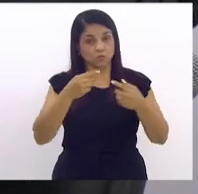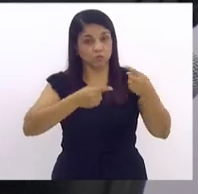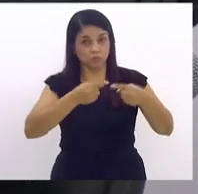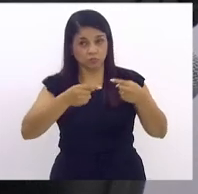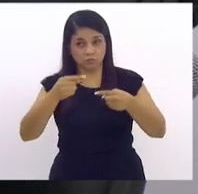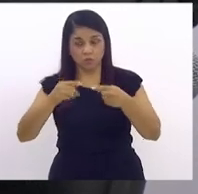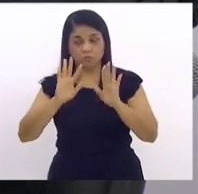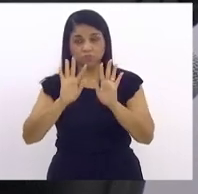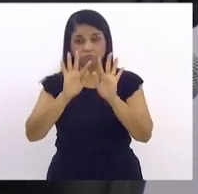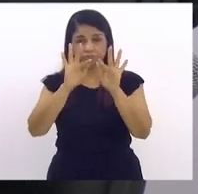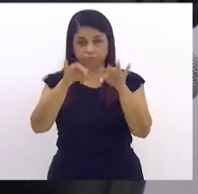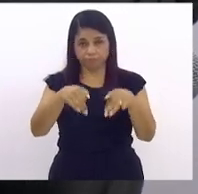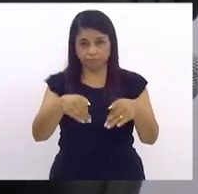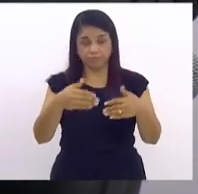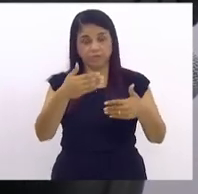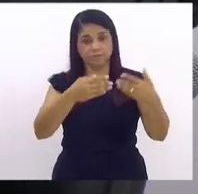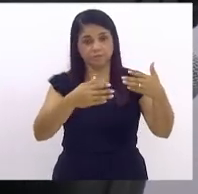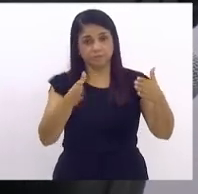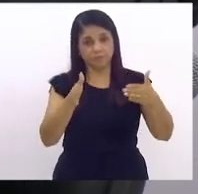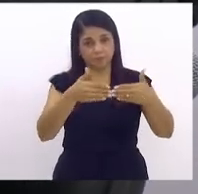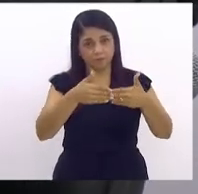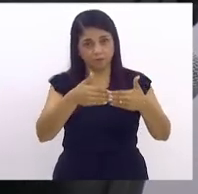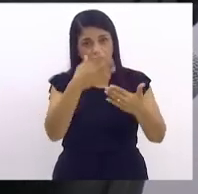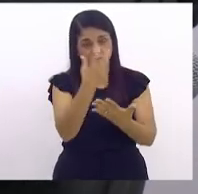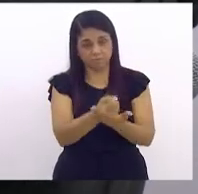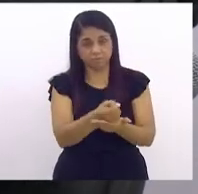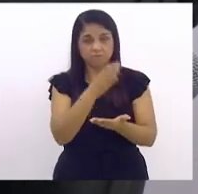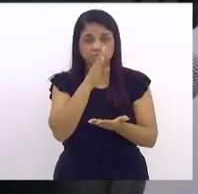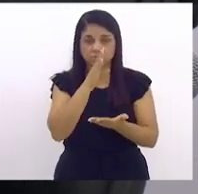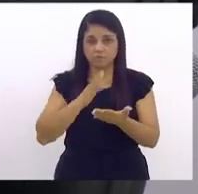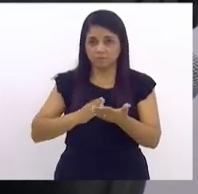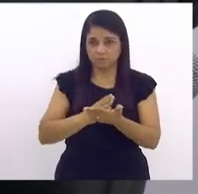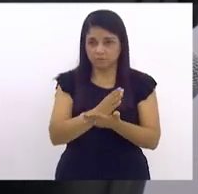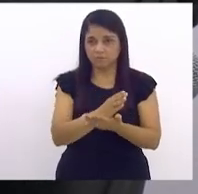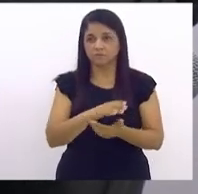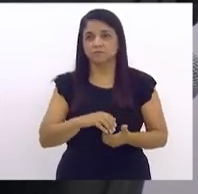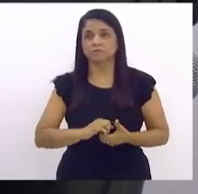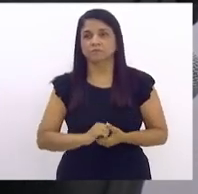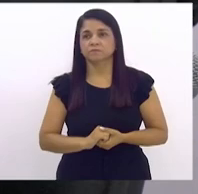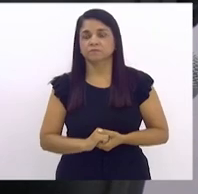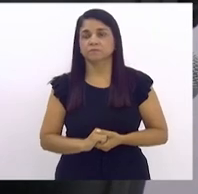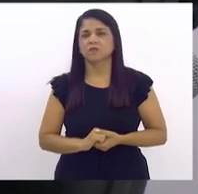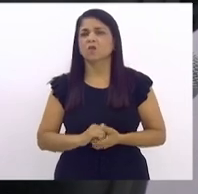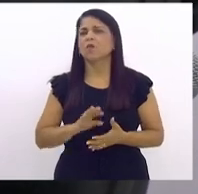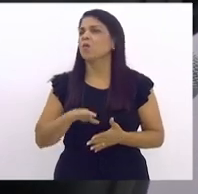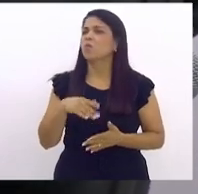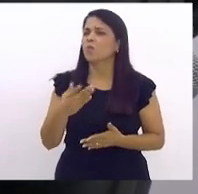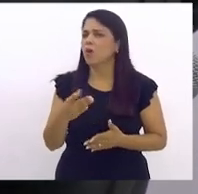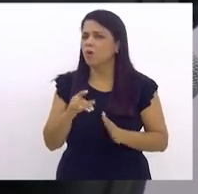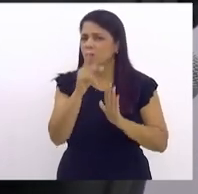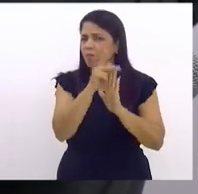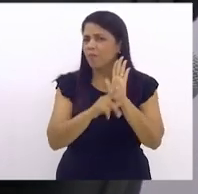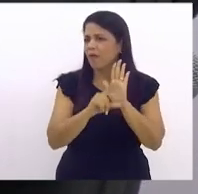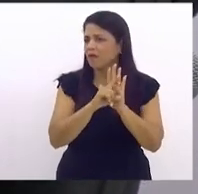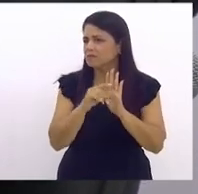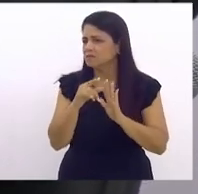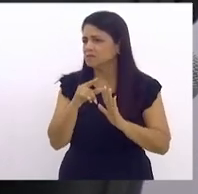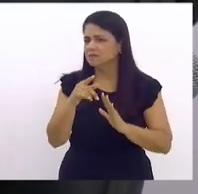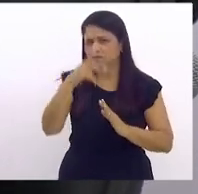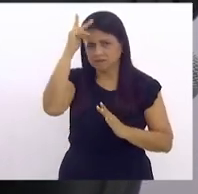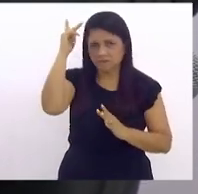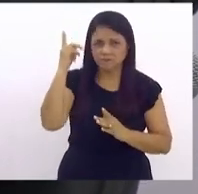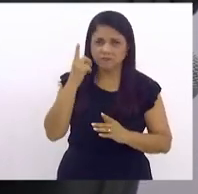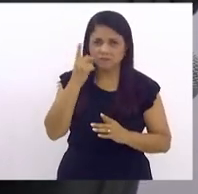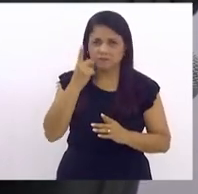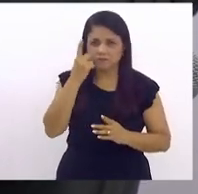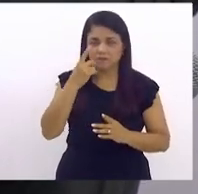quem queira discutir, encerrada a discussão. Os senhores que aprovam, permaneçam como estão. Aprovado. Qual que o deputado Fred pediu? 44. 44